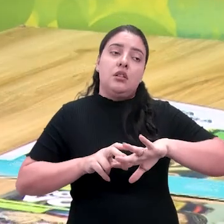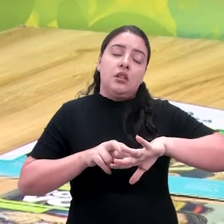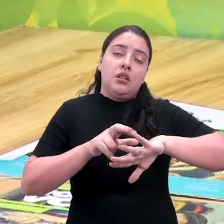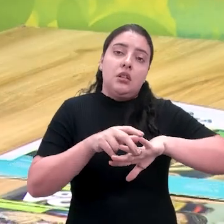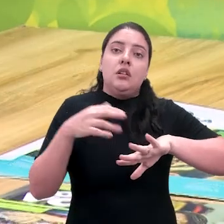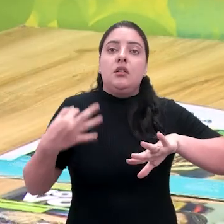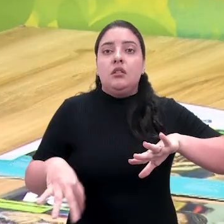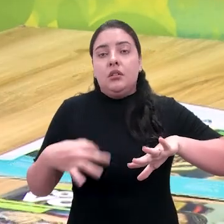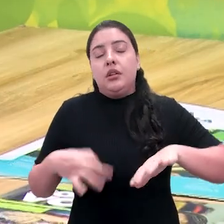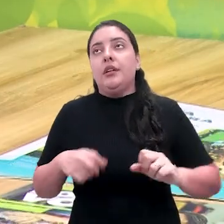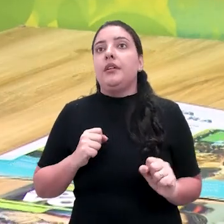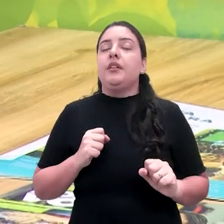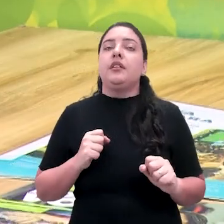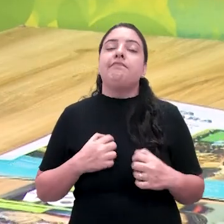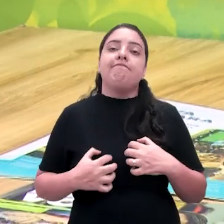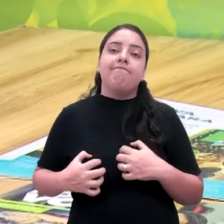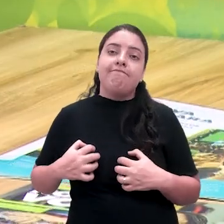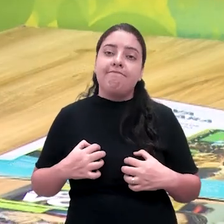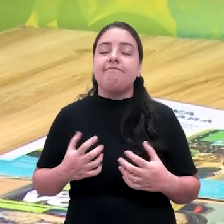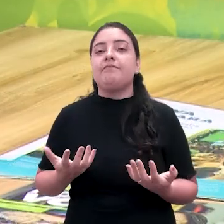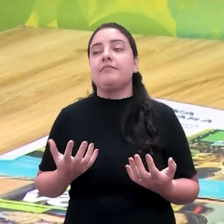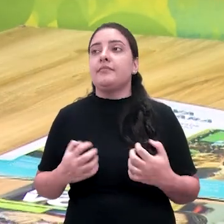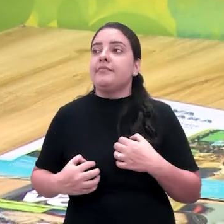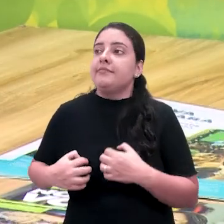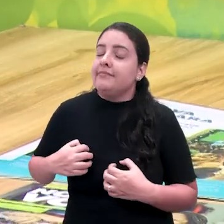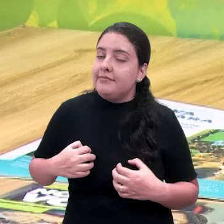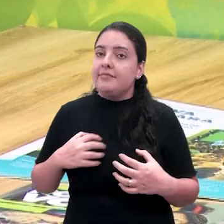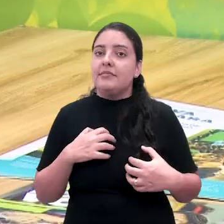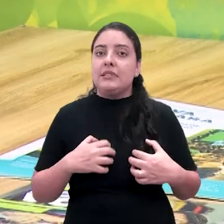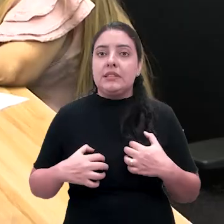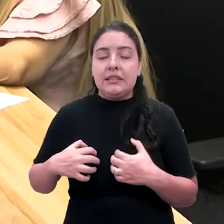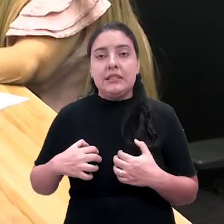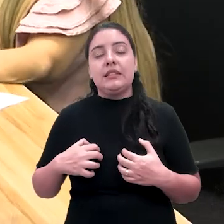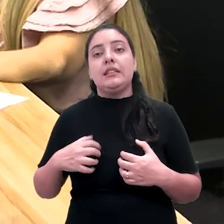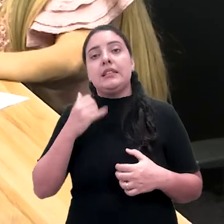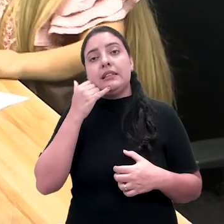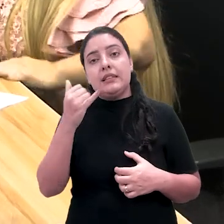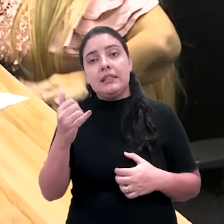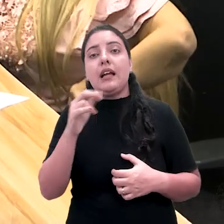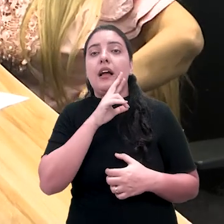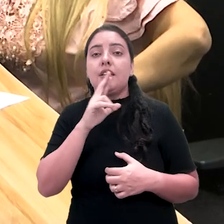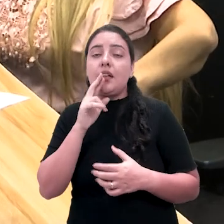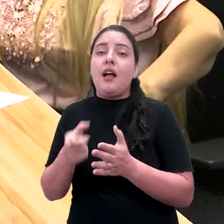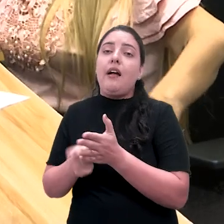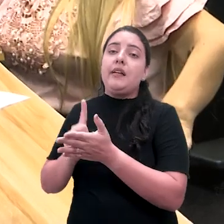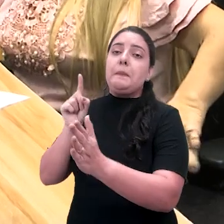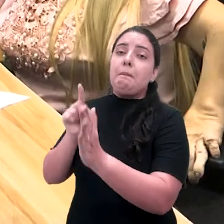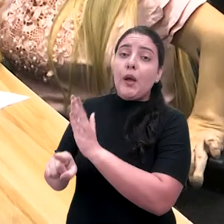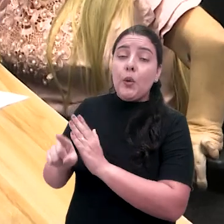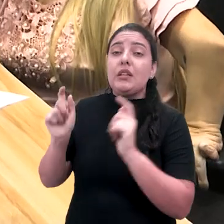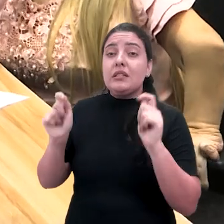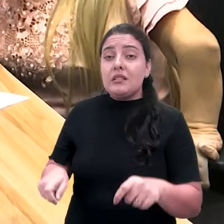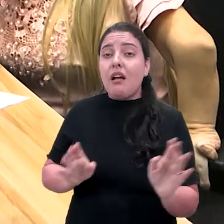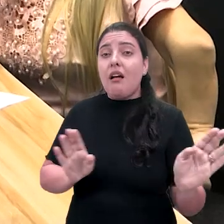subir. Se frustra. É sempre uma saga. Né? Então, você tem que ligar pro restaurante pra saber se tem perguntar antes. É o que eu falo